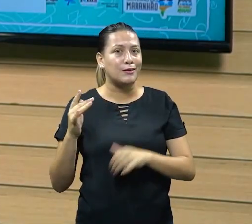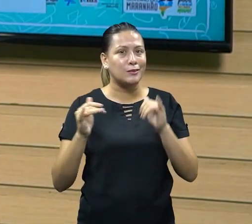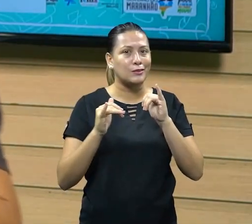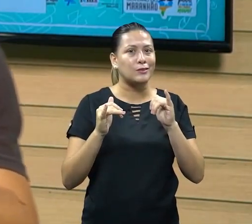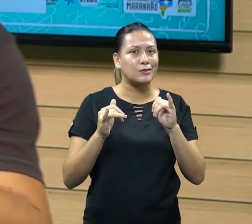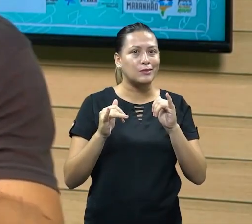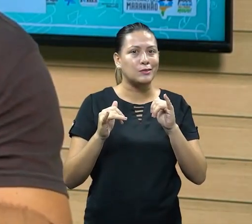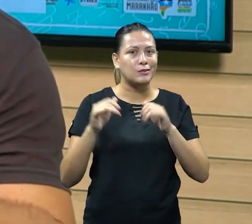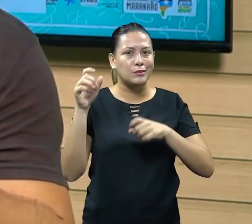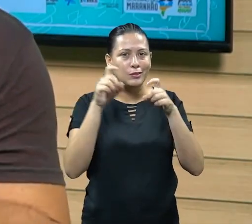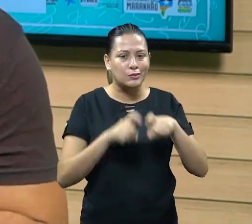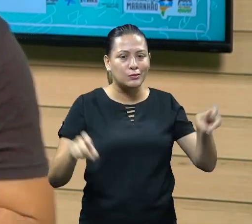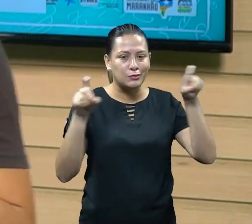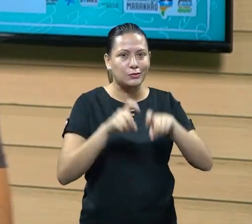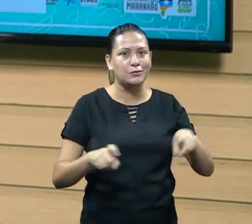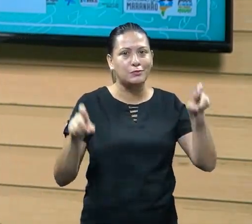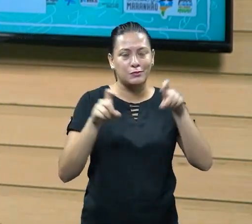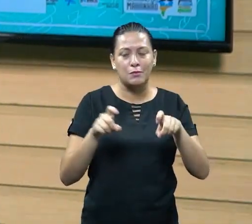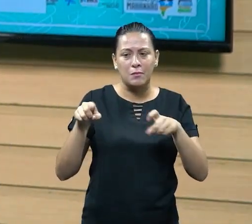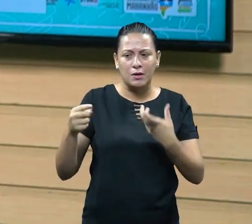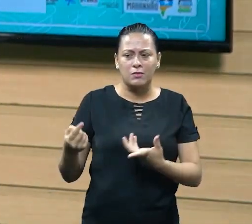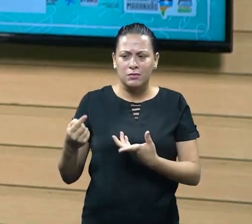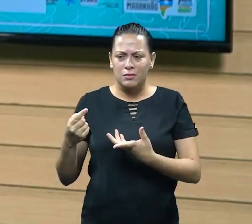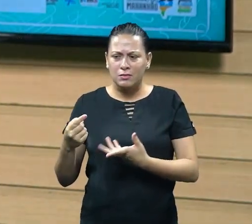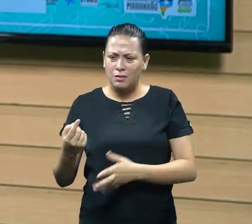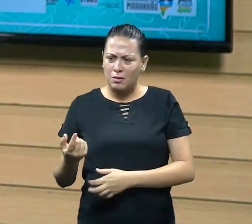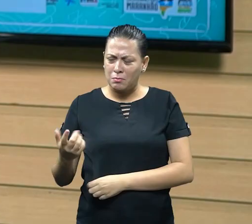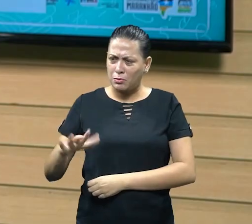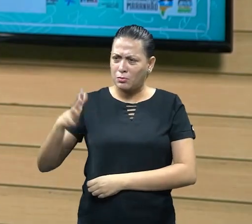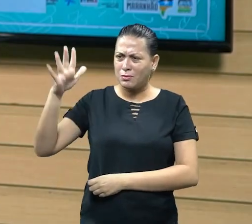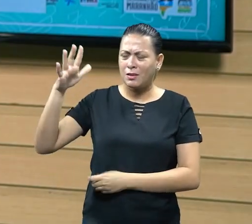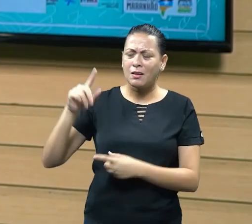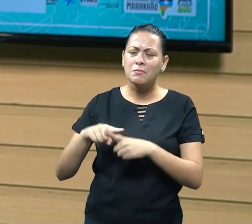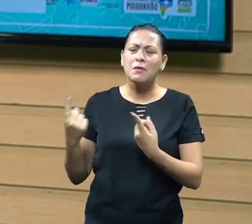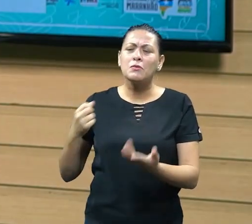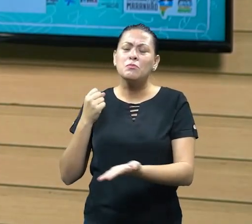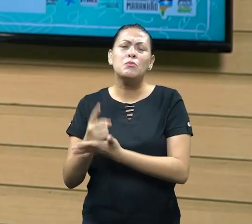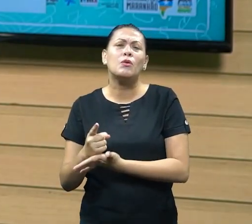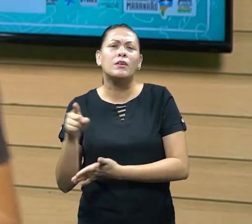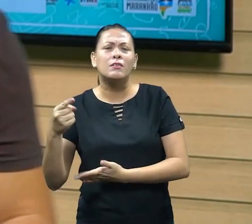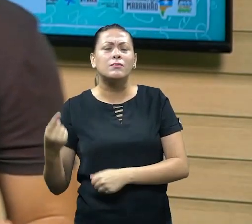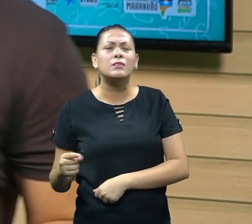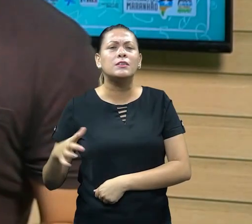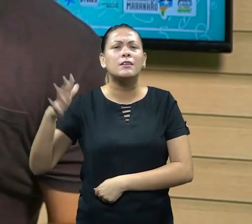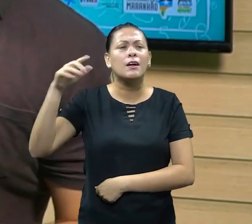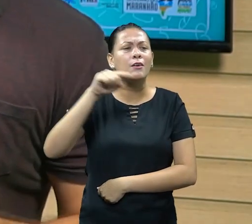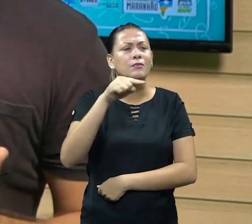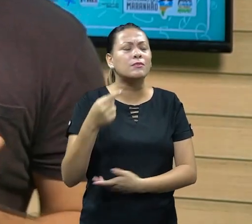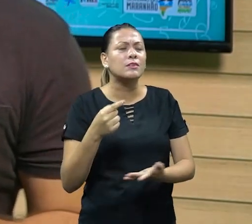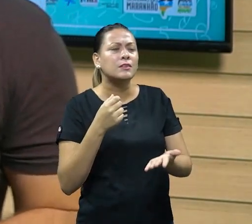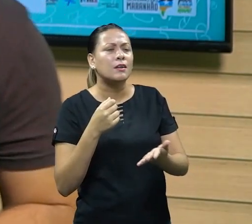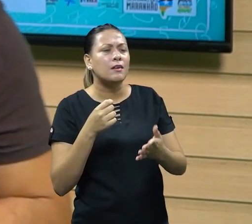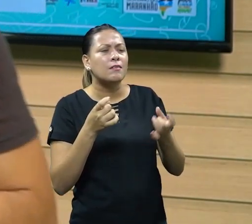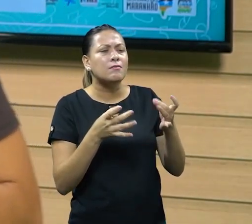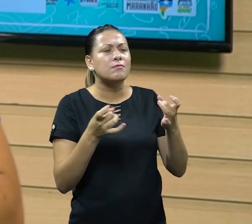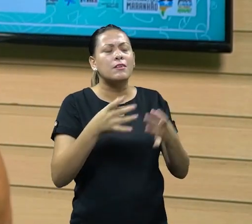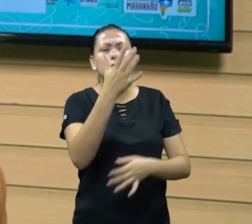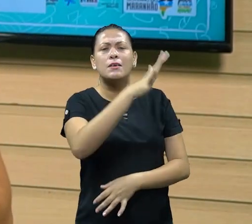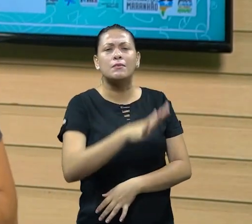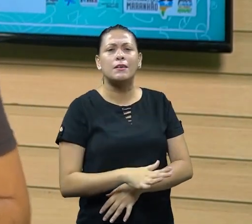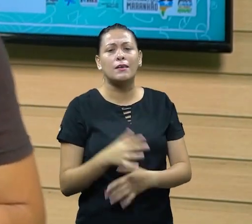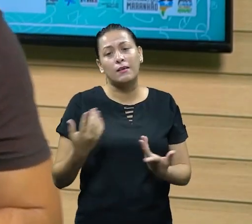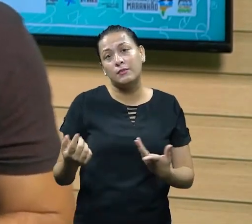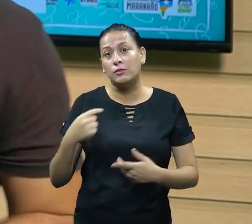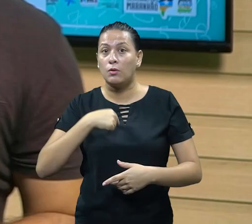uma discrepância muito grande de preço. Aí tu vai perguntar pro cara, mas por que você cobra X e o outro cobrou B menos? Ele vai dizer, olha, por causa que eu estou no mercado há não